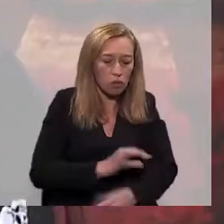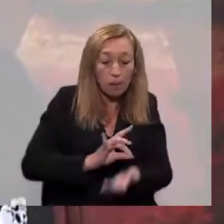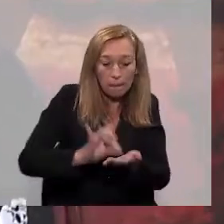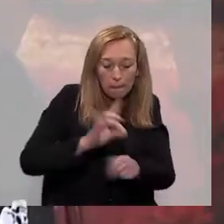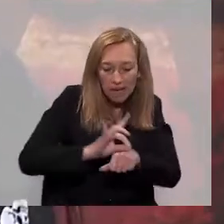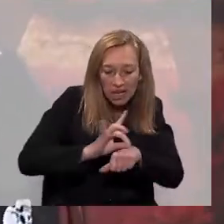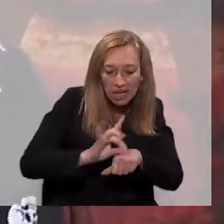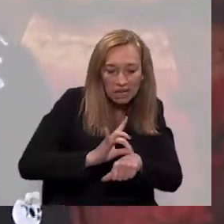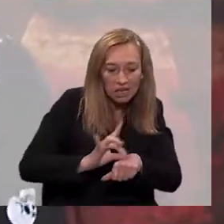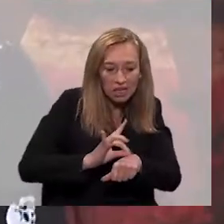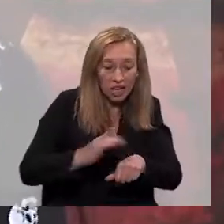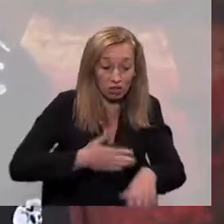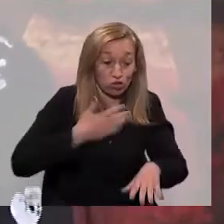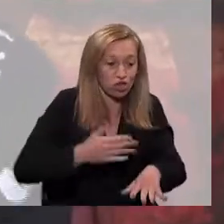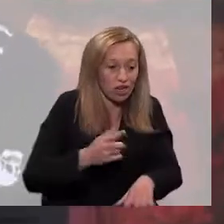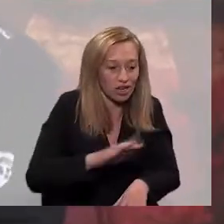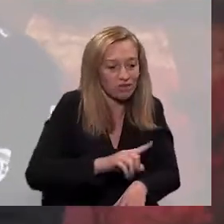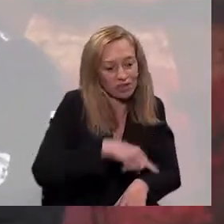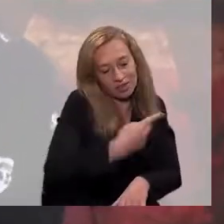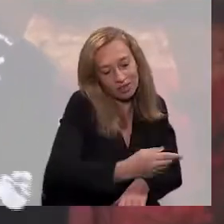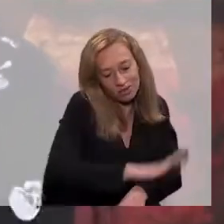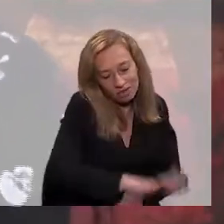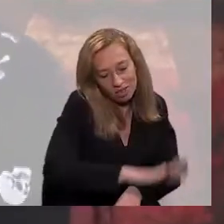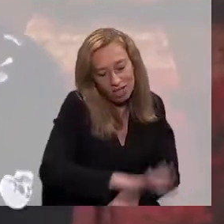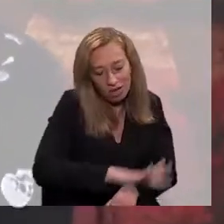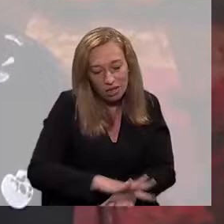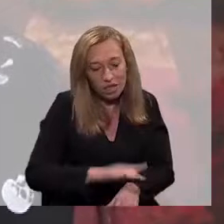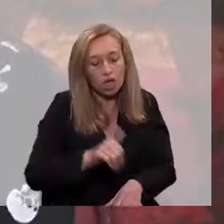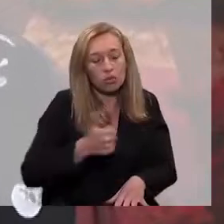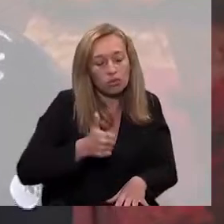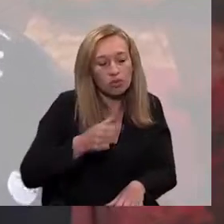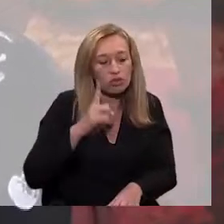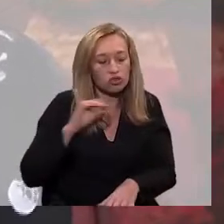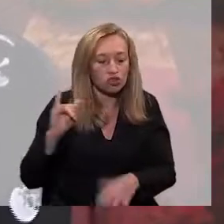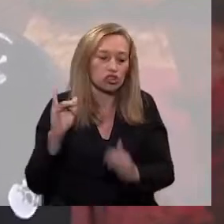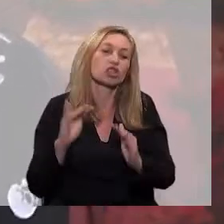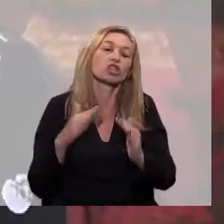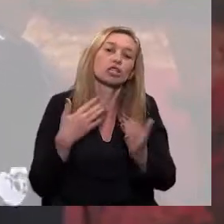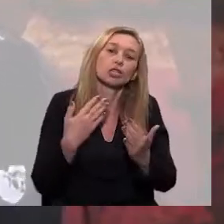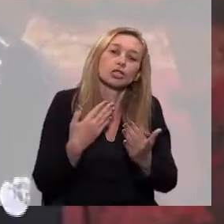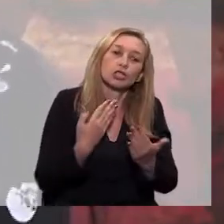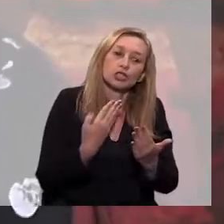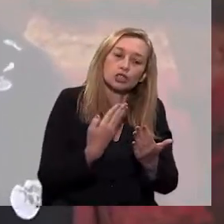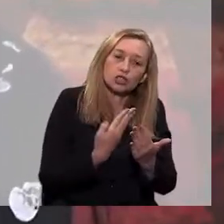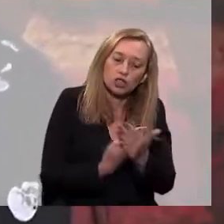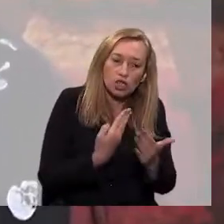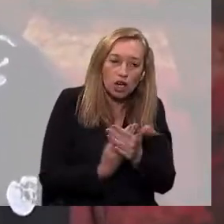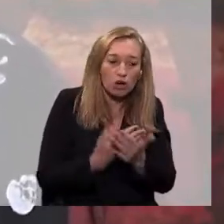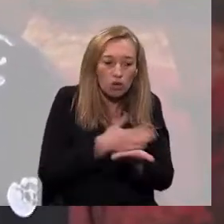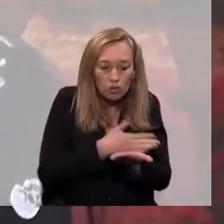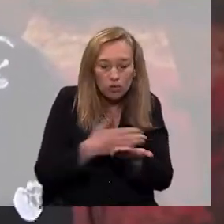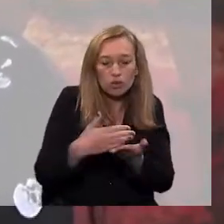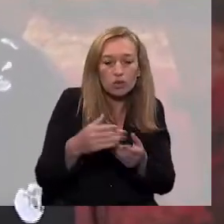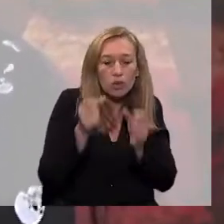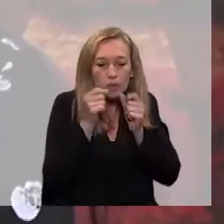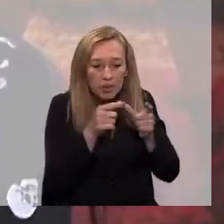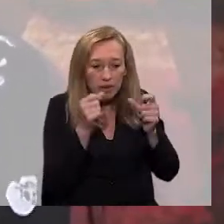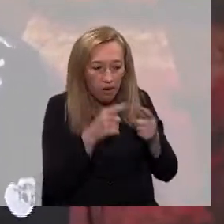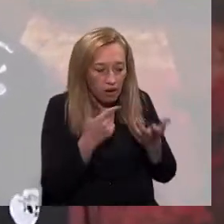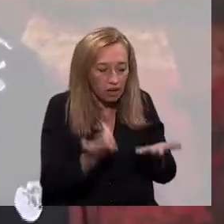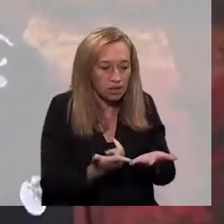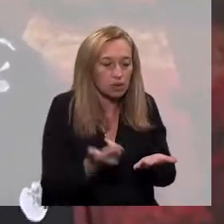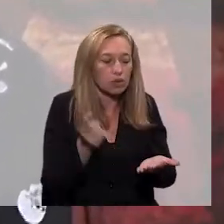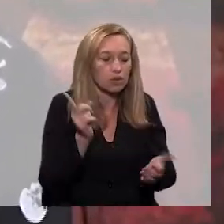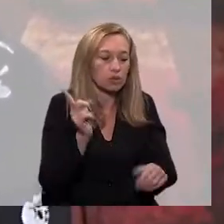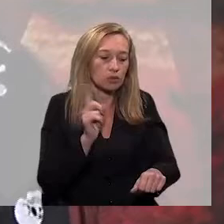assustava as crianças e tal. E aí começou, no primeiro dia de aula, começou as piadas. E no primeiro dia de